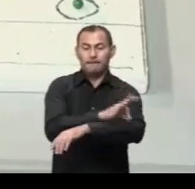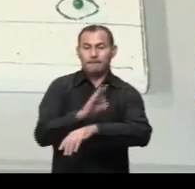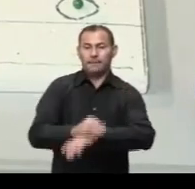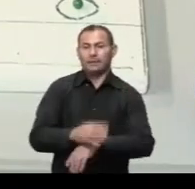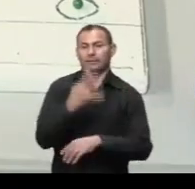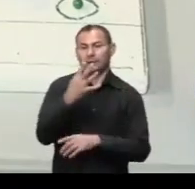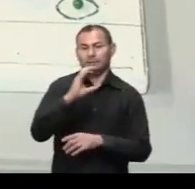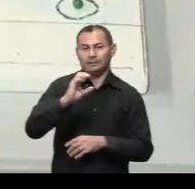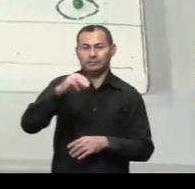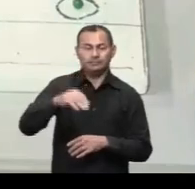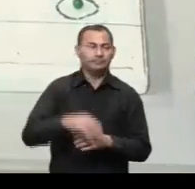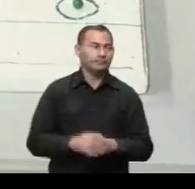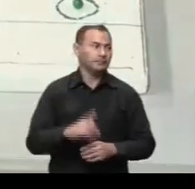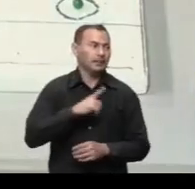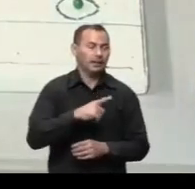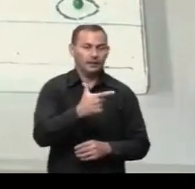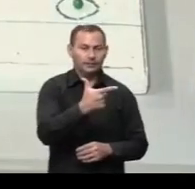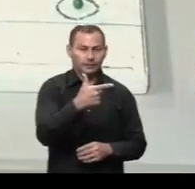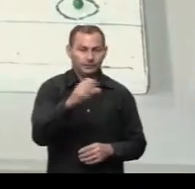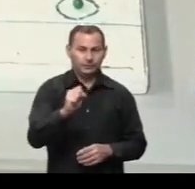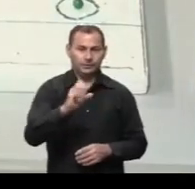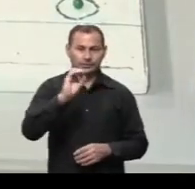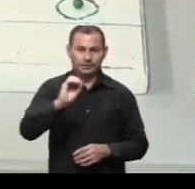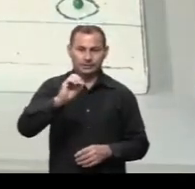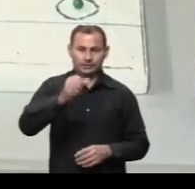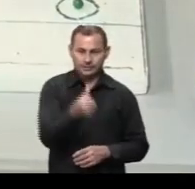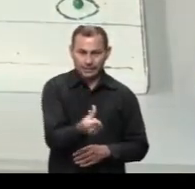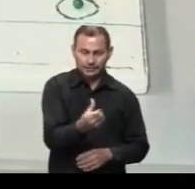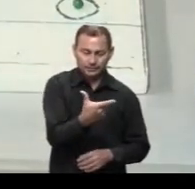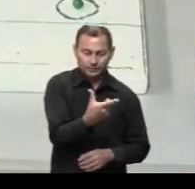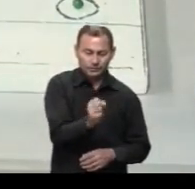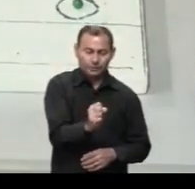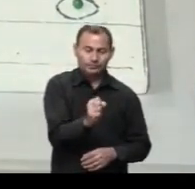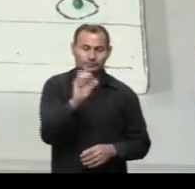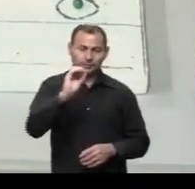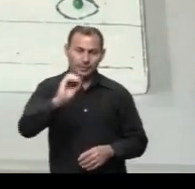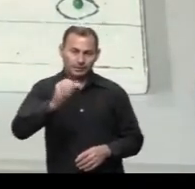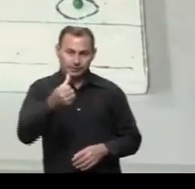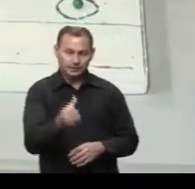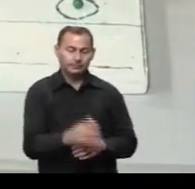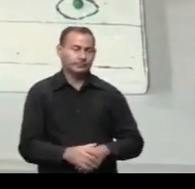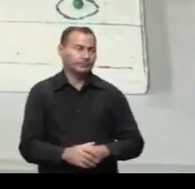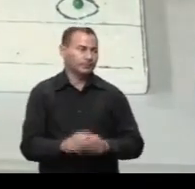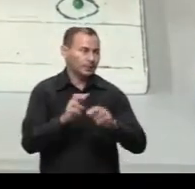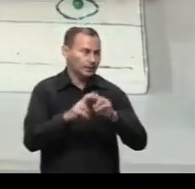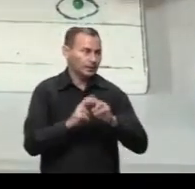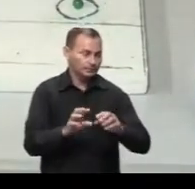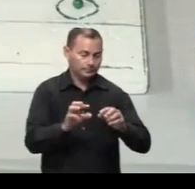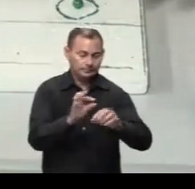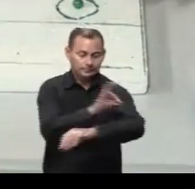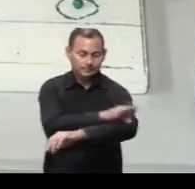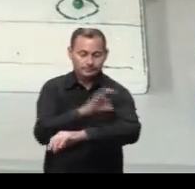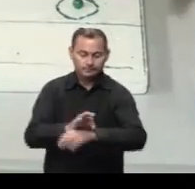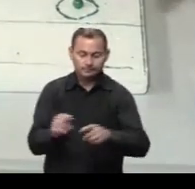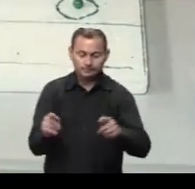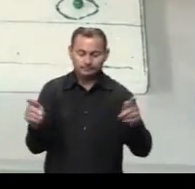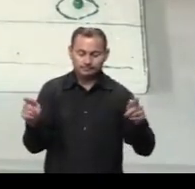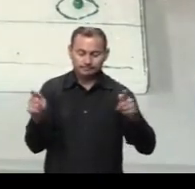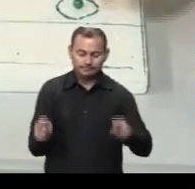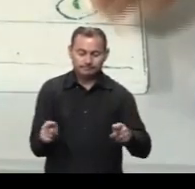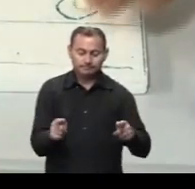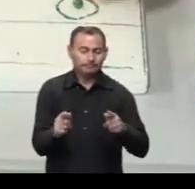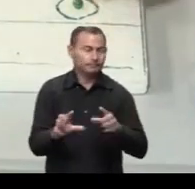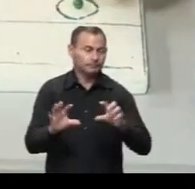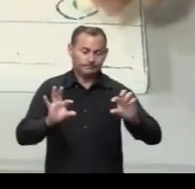Essa é a minha escala. Então, eu vou ter 28,06. Eu vou pegar meu escalímetro, né? Eu não vou